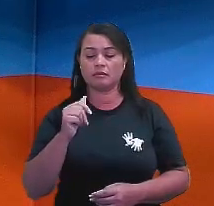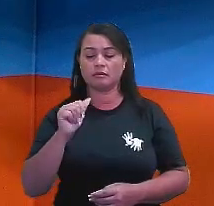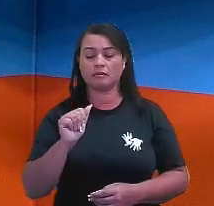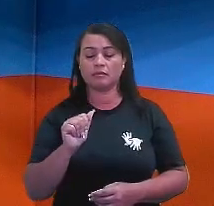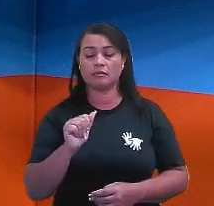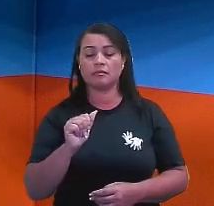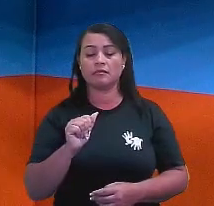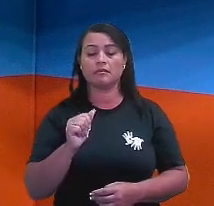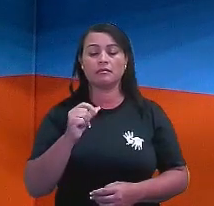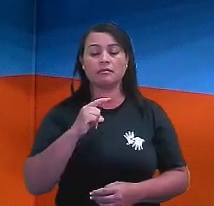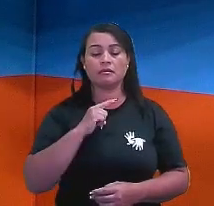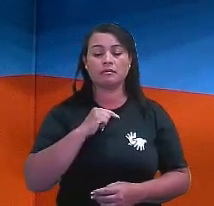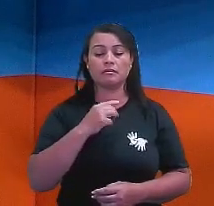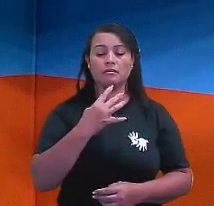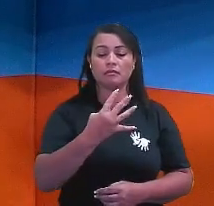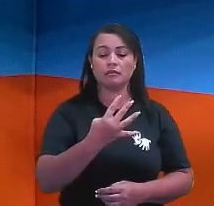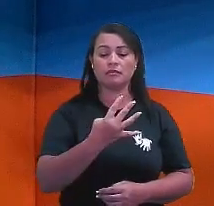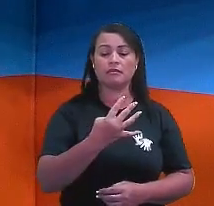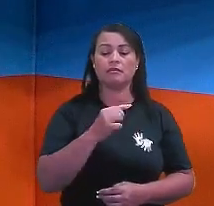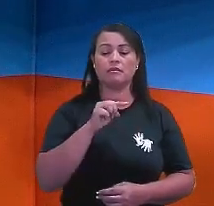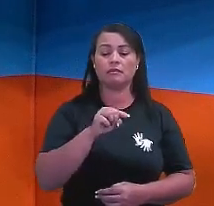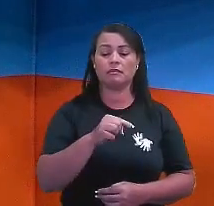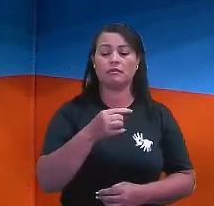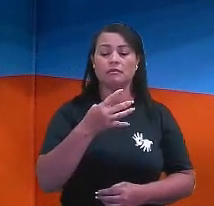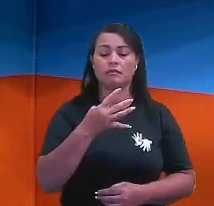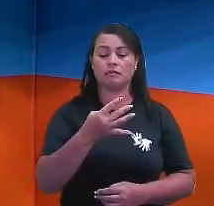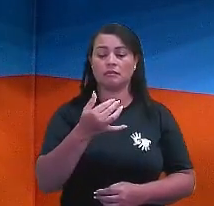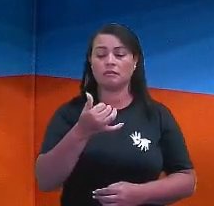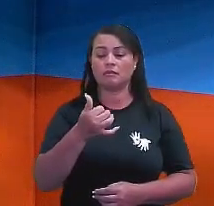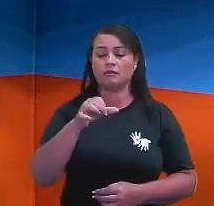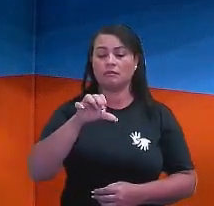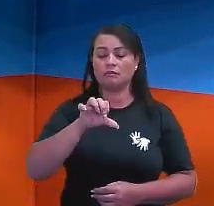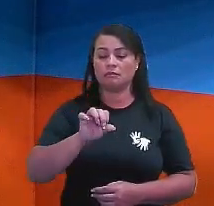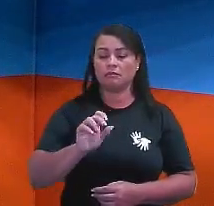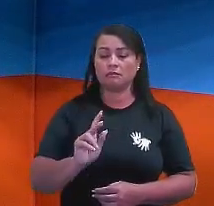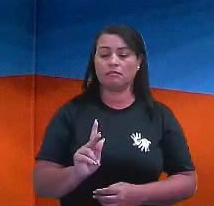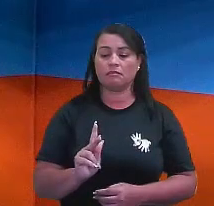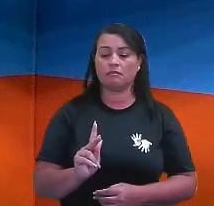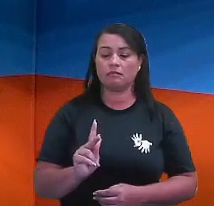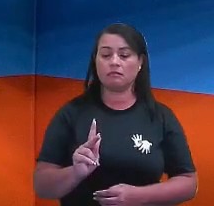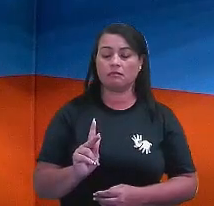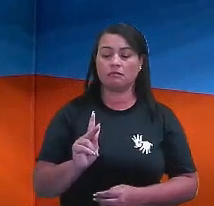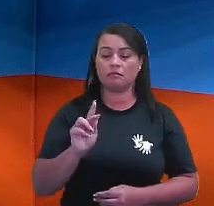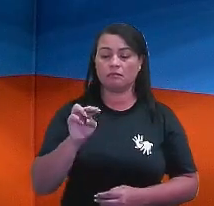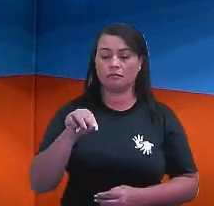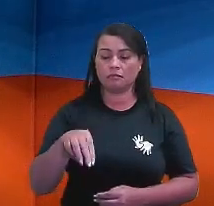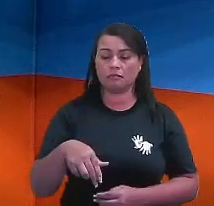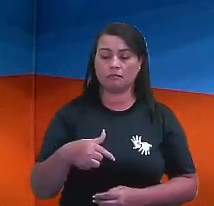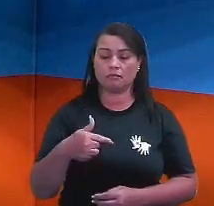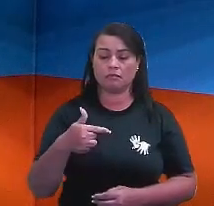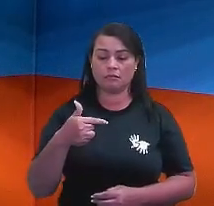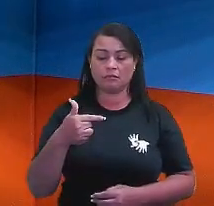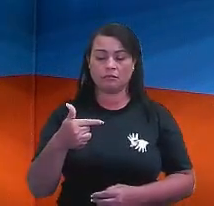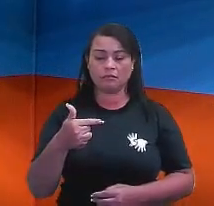4.419 quilômetros quadrados, né? É a quantidade de hectares que eu quero descobrir. Então, qual é que eu faço